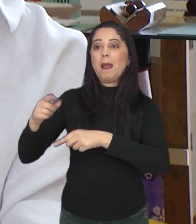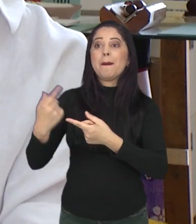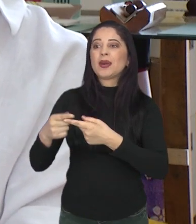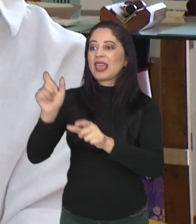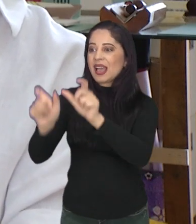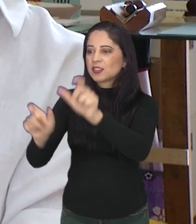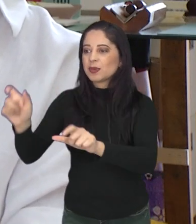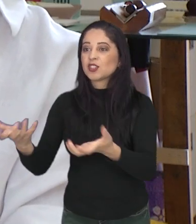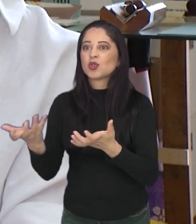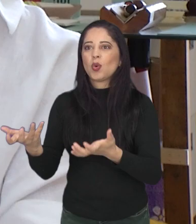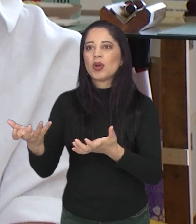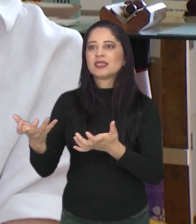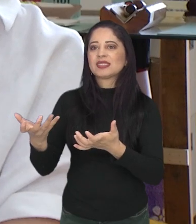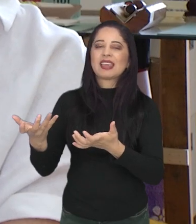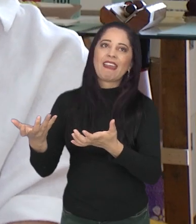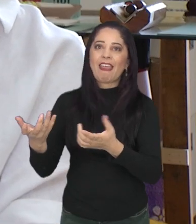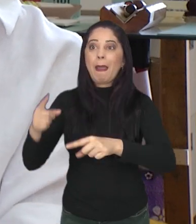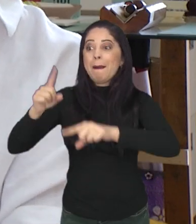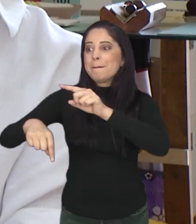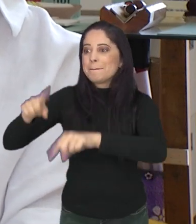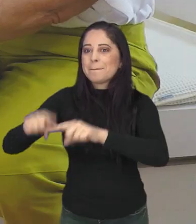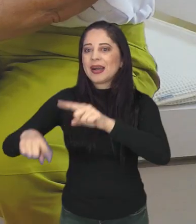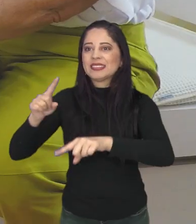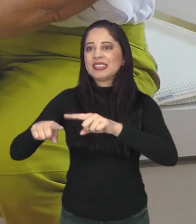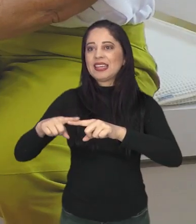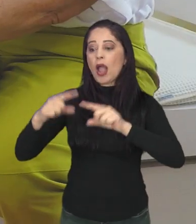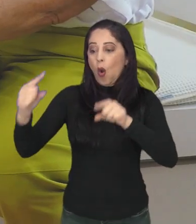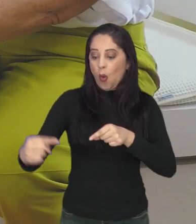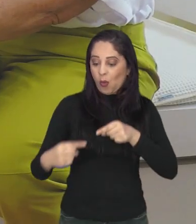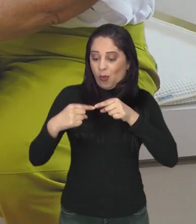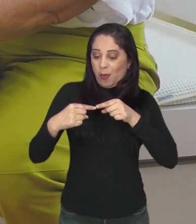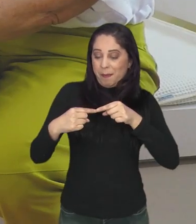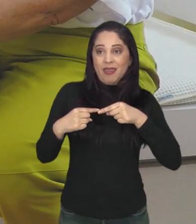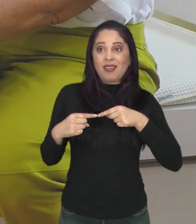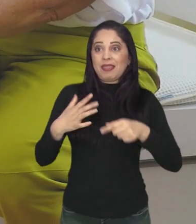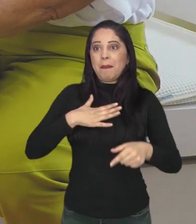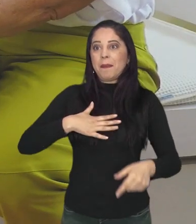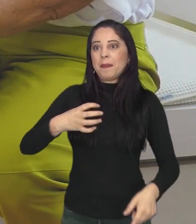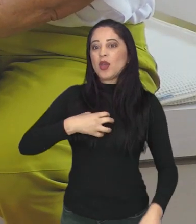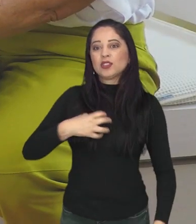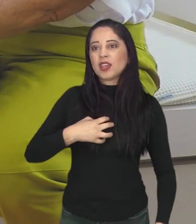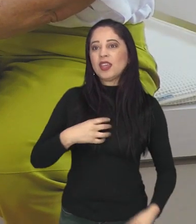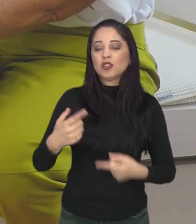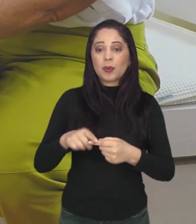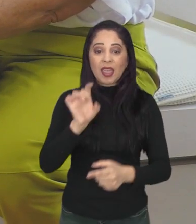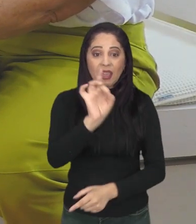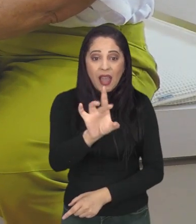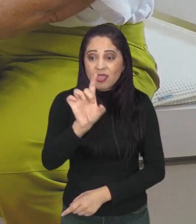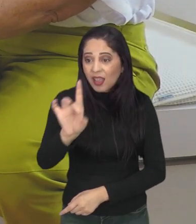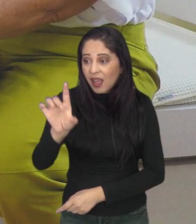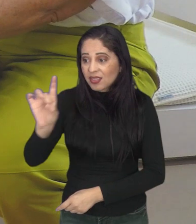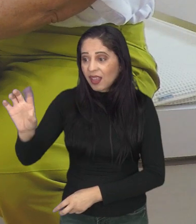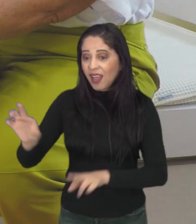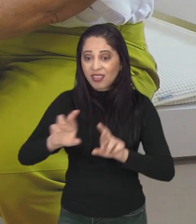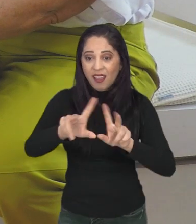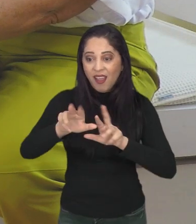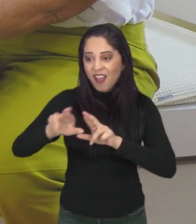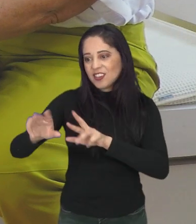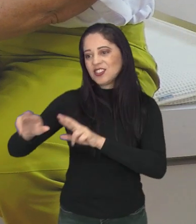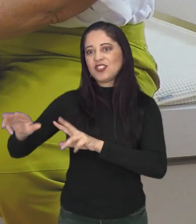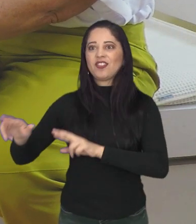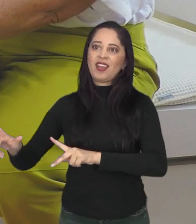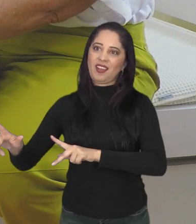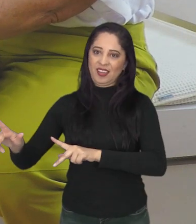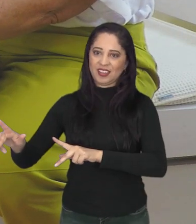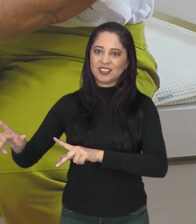únicos né produtos personalizados feitos a mão porque ele é um a um né é ali